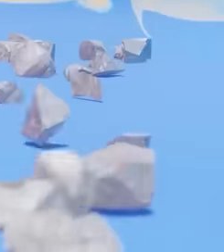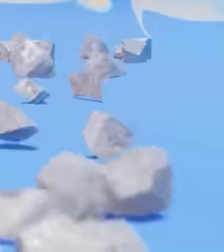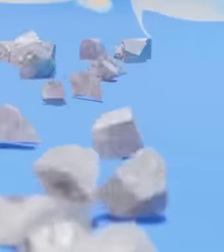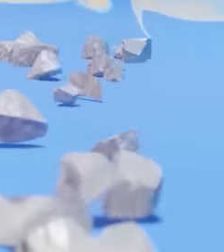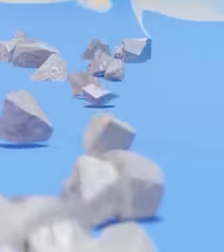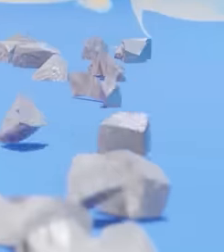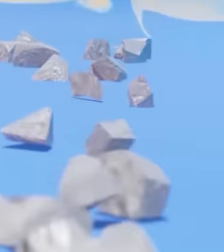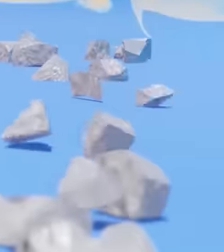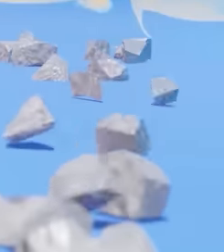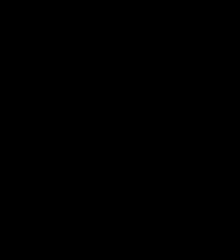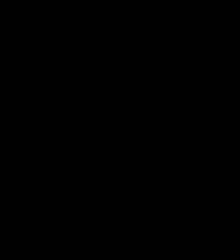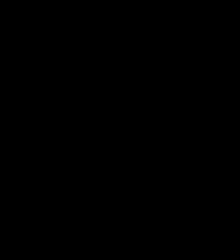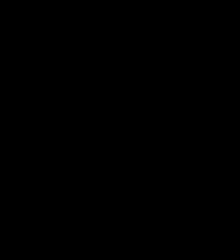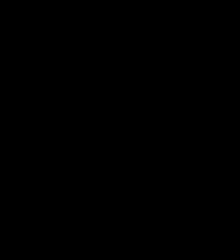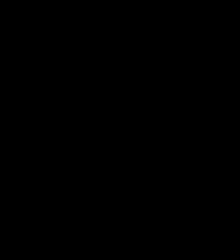É